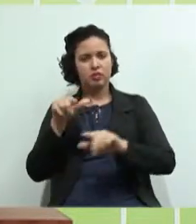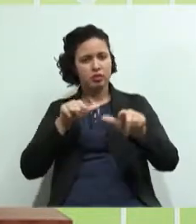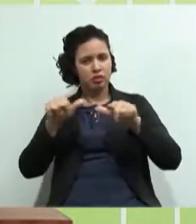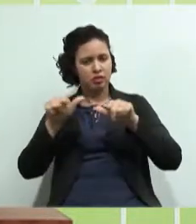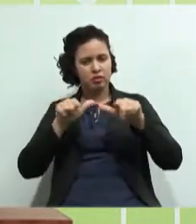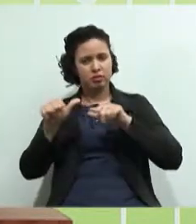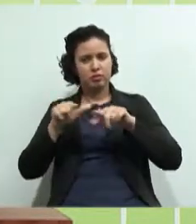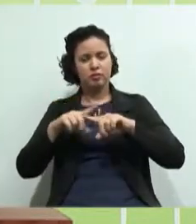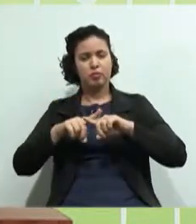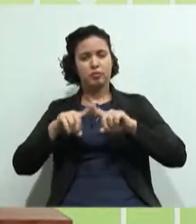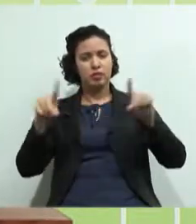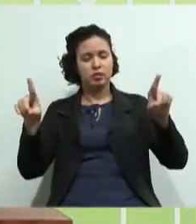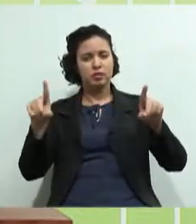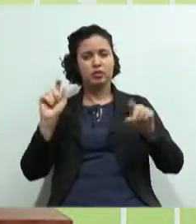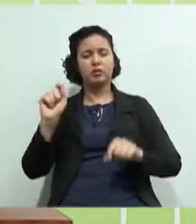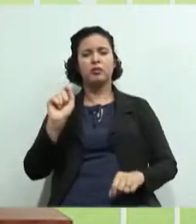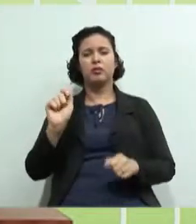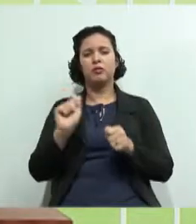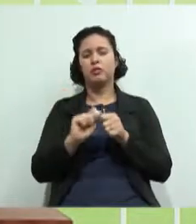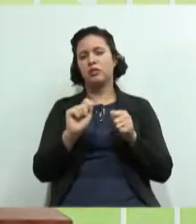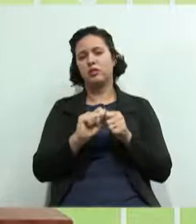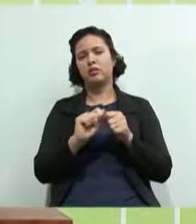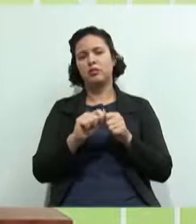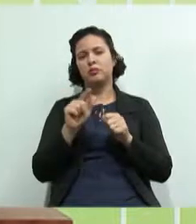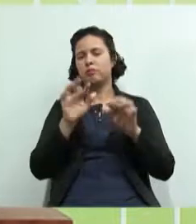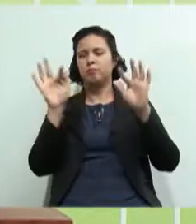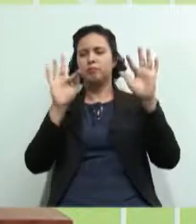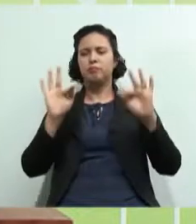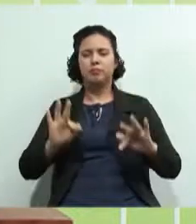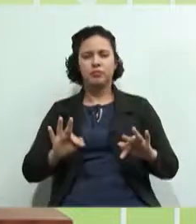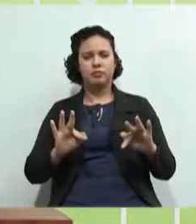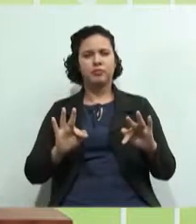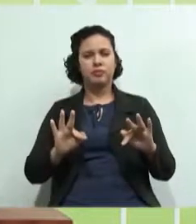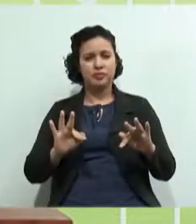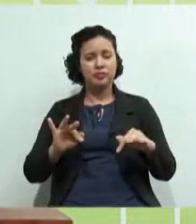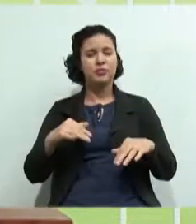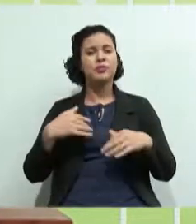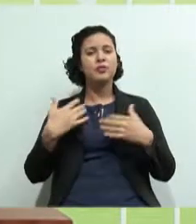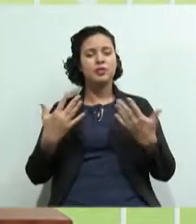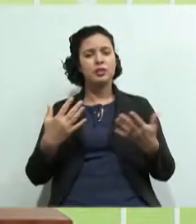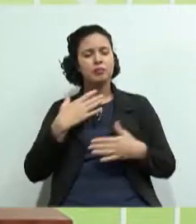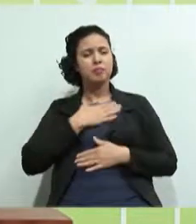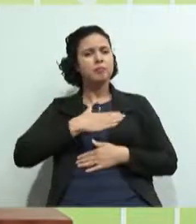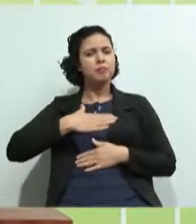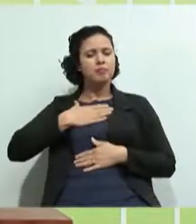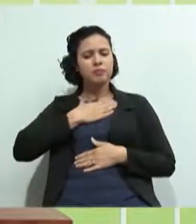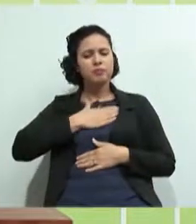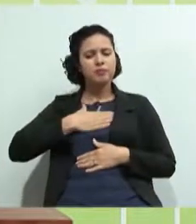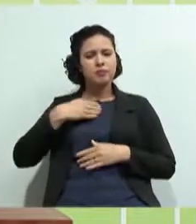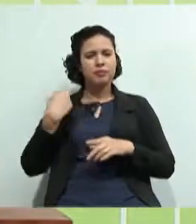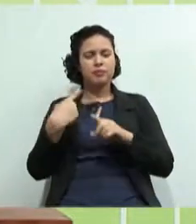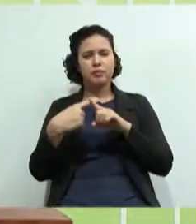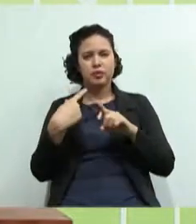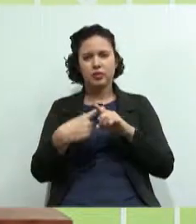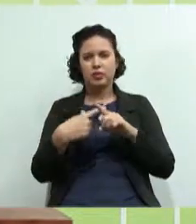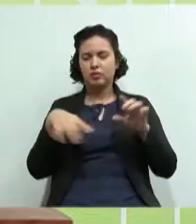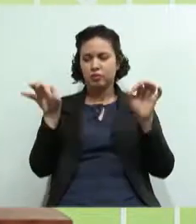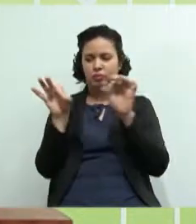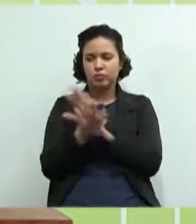chamar assim, trabalho, mas fazendo algo que te deixa feliz. Olha só, o prazer no trabalho aperfeiçoa a